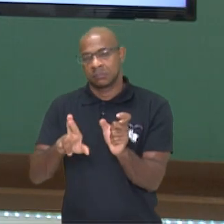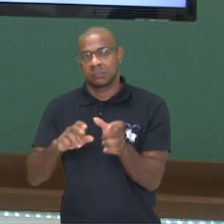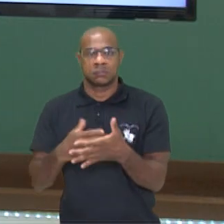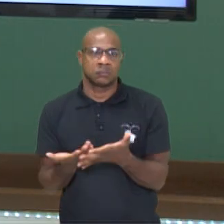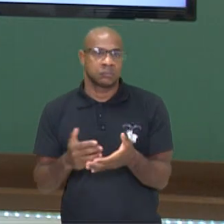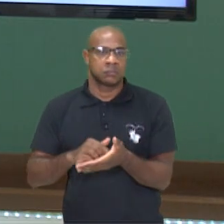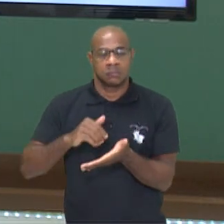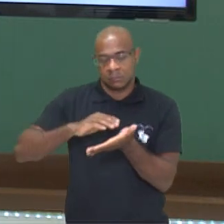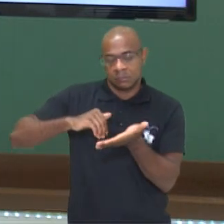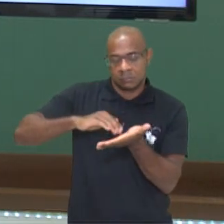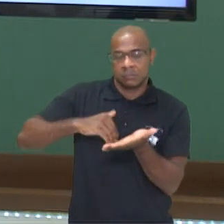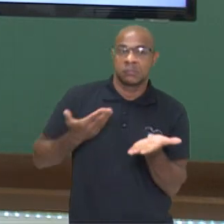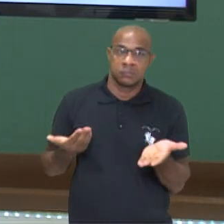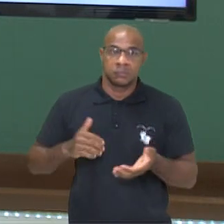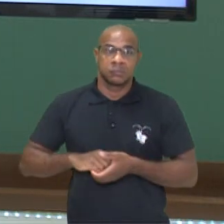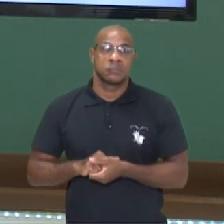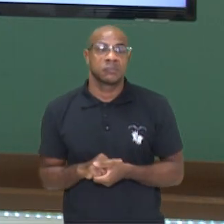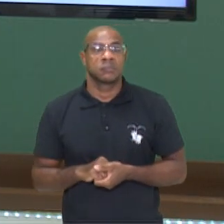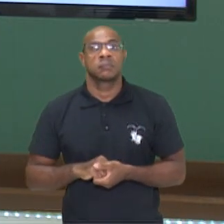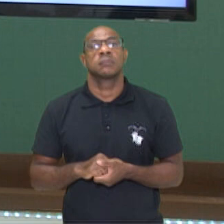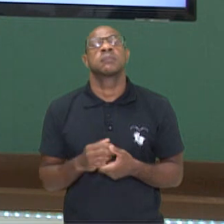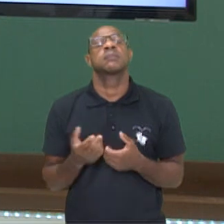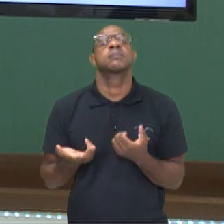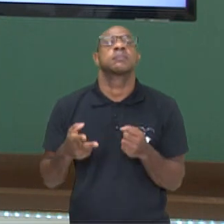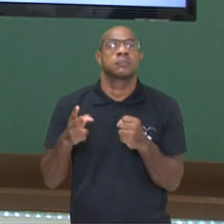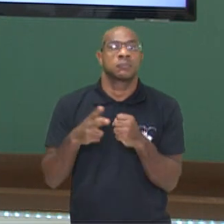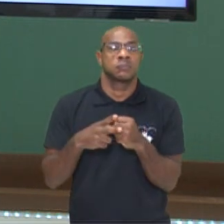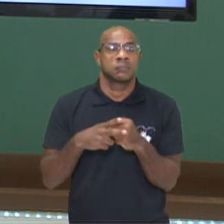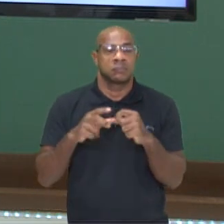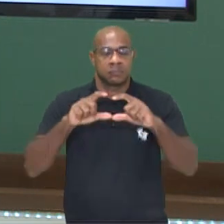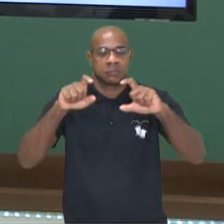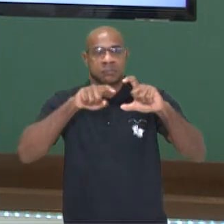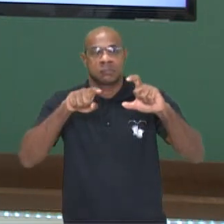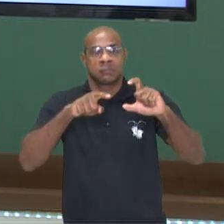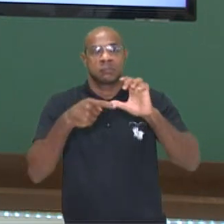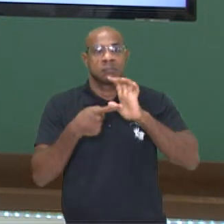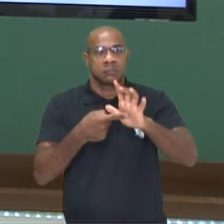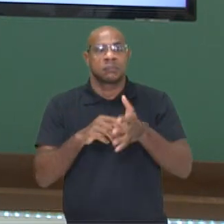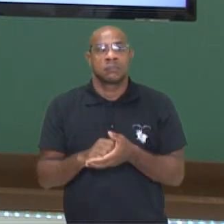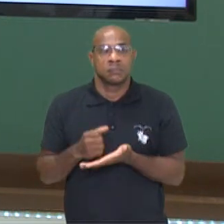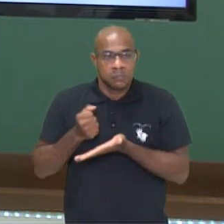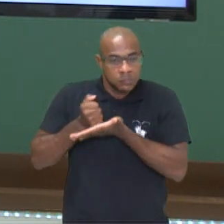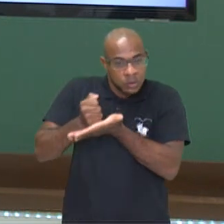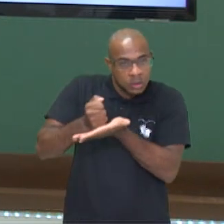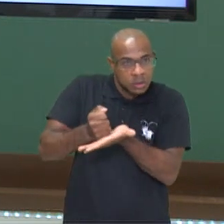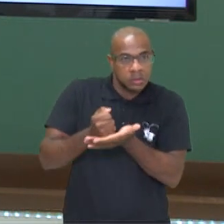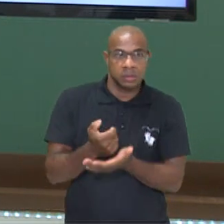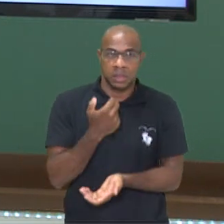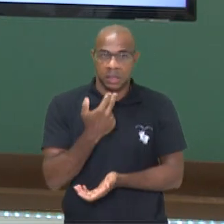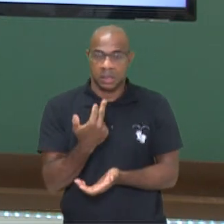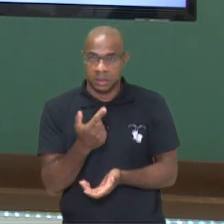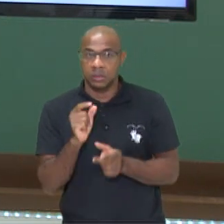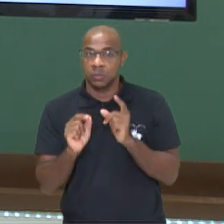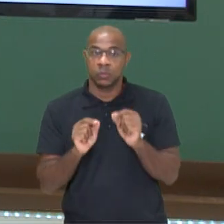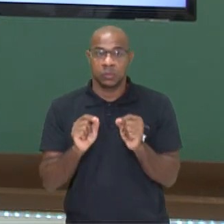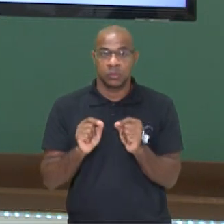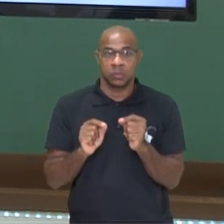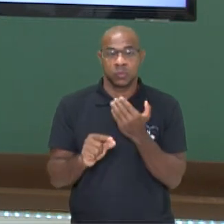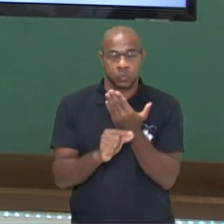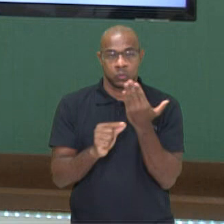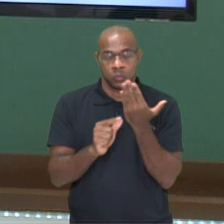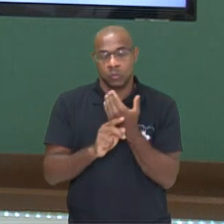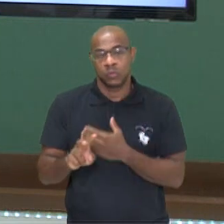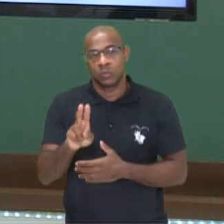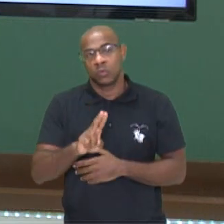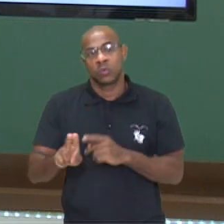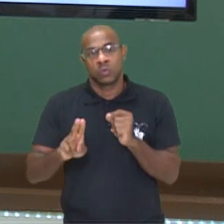um verso anterior, o verbo ser apareceu. Por um recurso da língua, o autor utilizou para que o